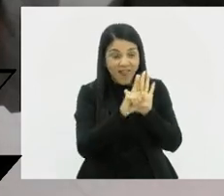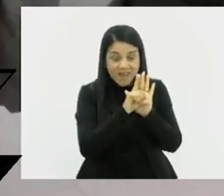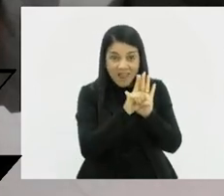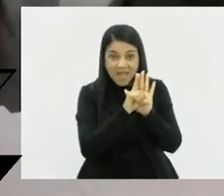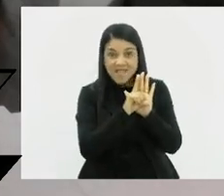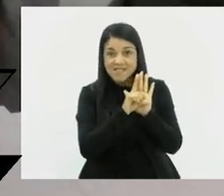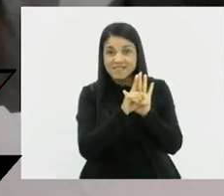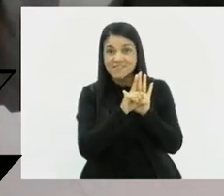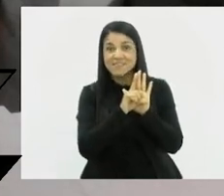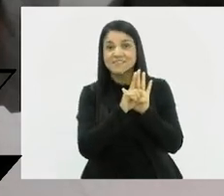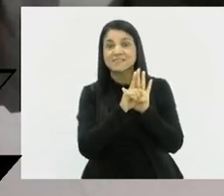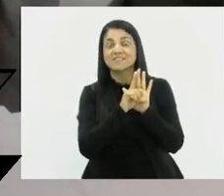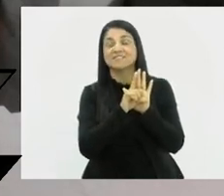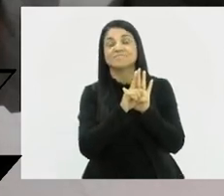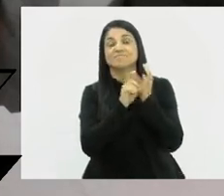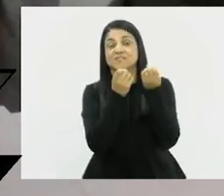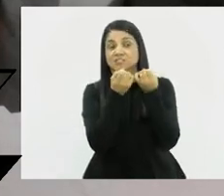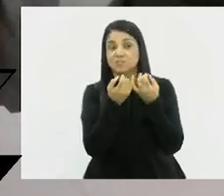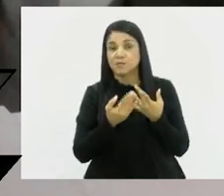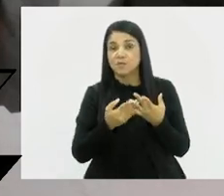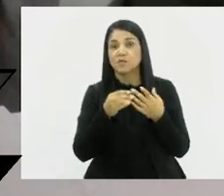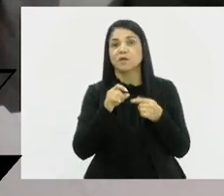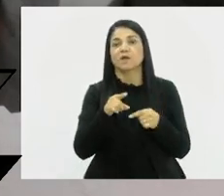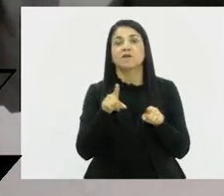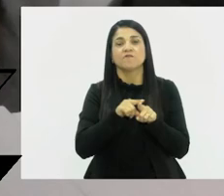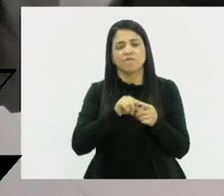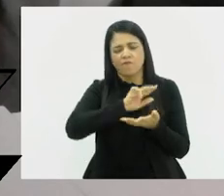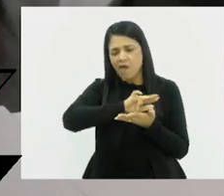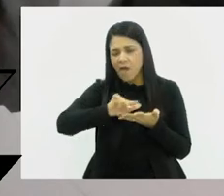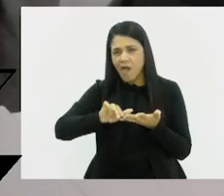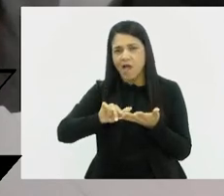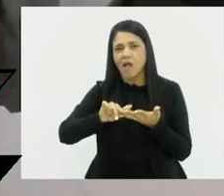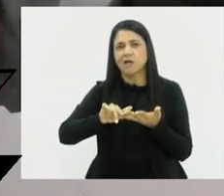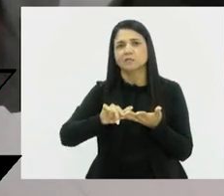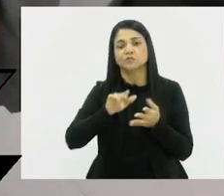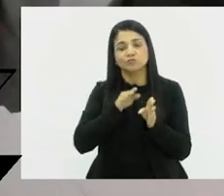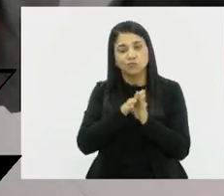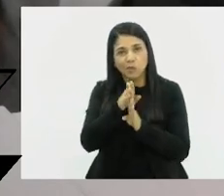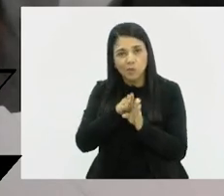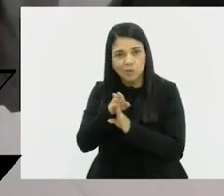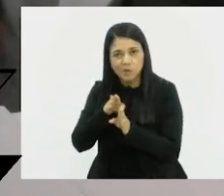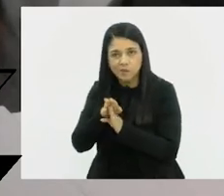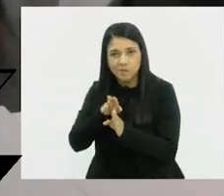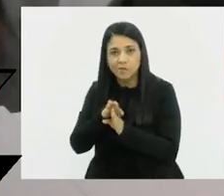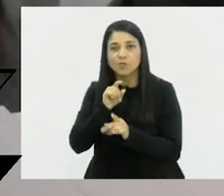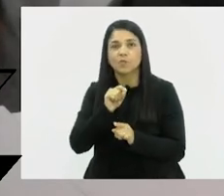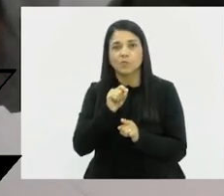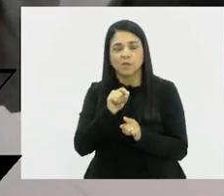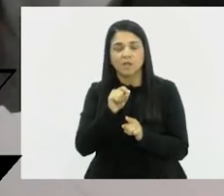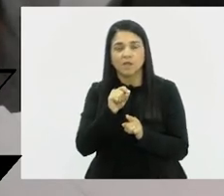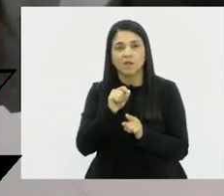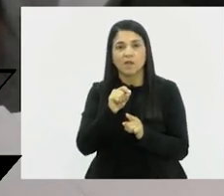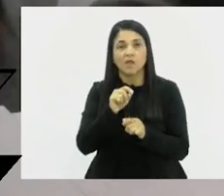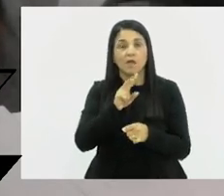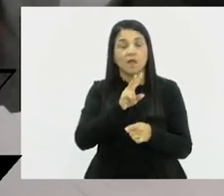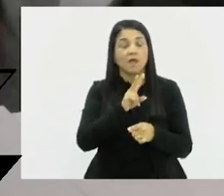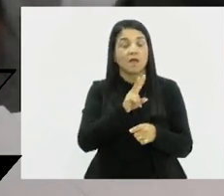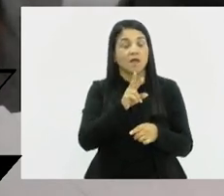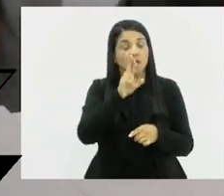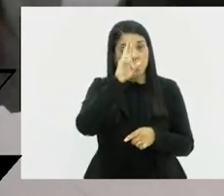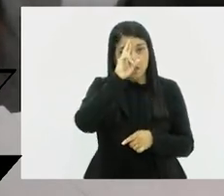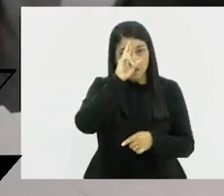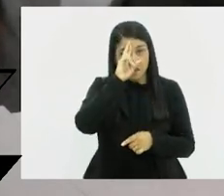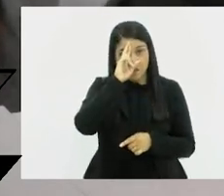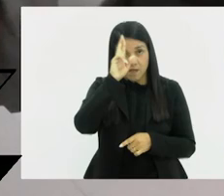isso, e os grandes doutrinadores, como Silvio Rodrigues, Caio Mário, nos dão orientação de que a guarda do animal, quando a gente fala em